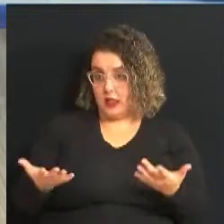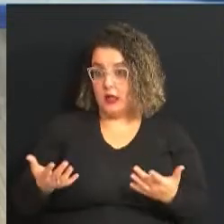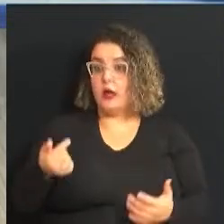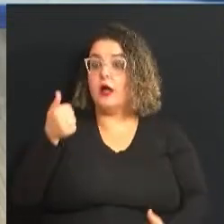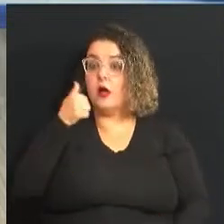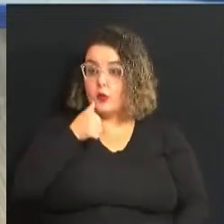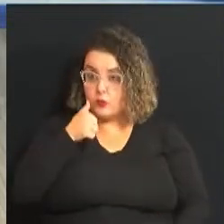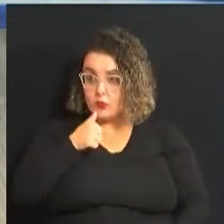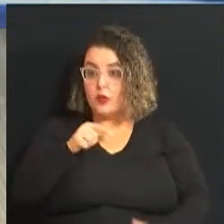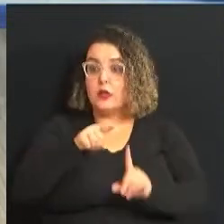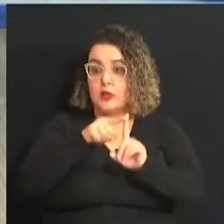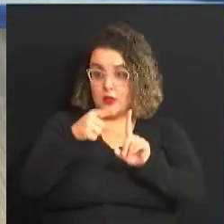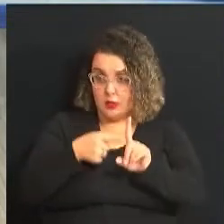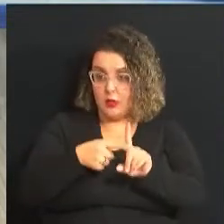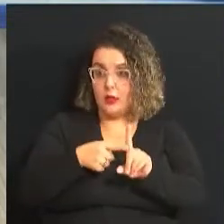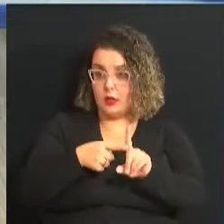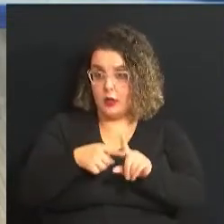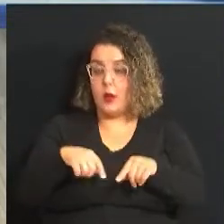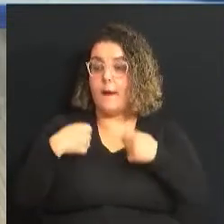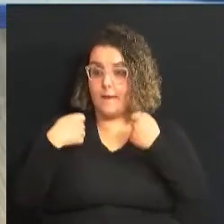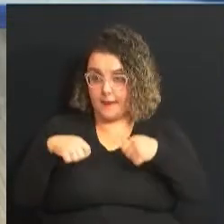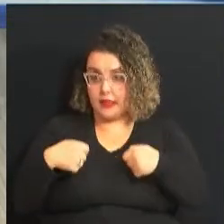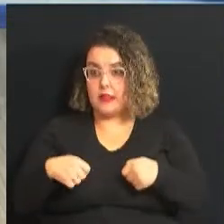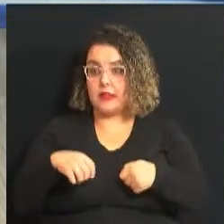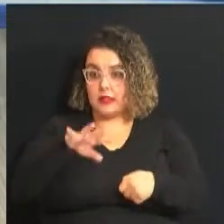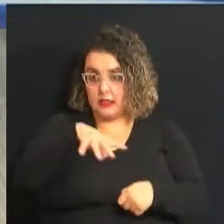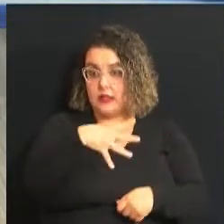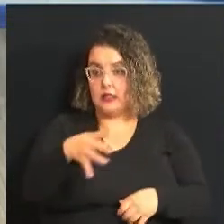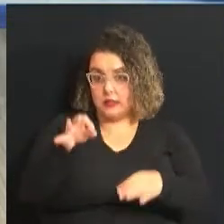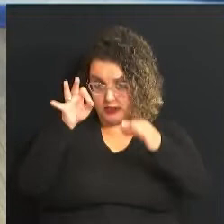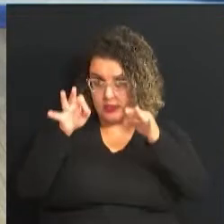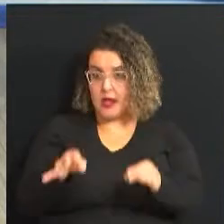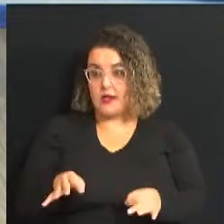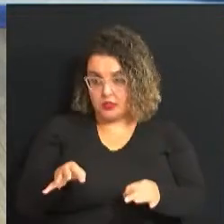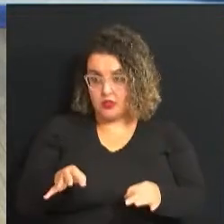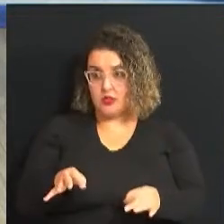quer engravidar também precisa estar com a caderneta em dia?